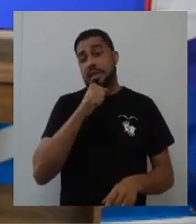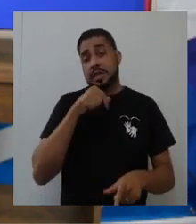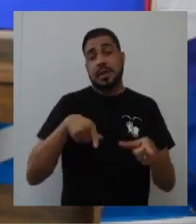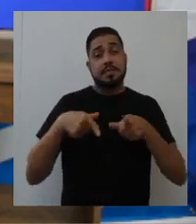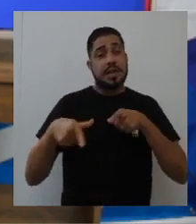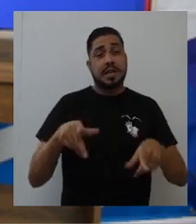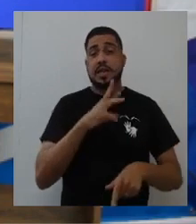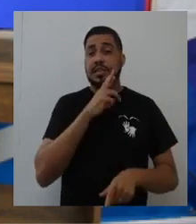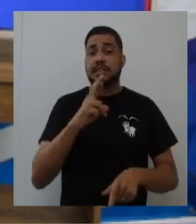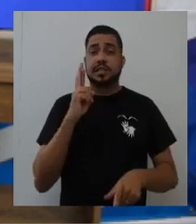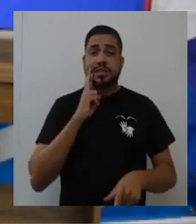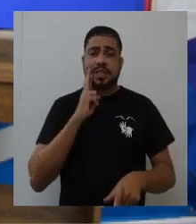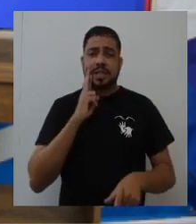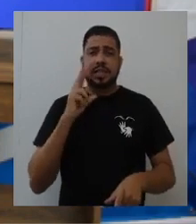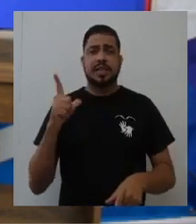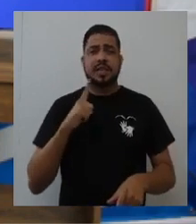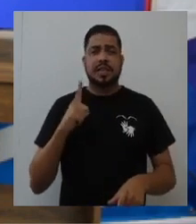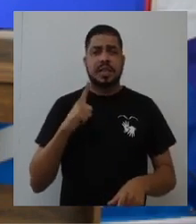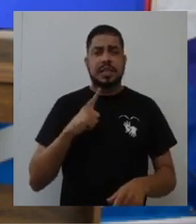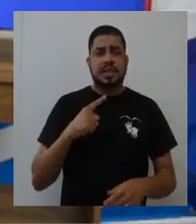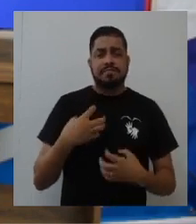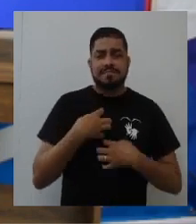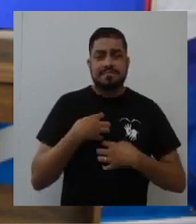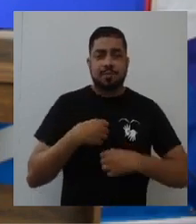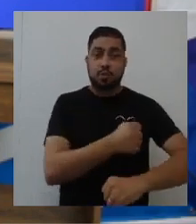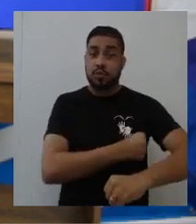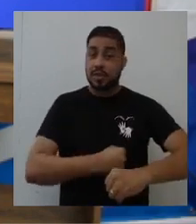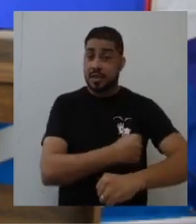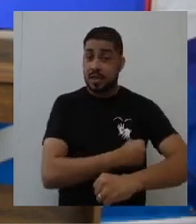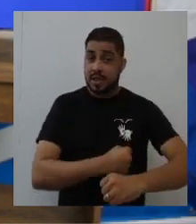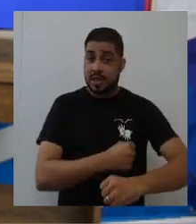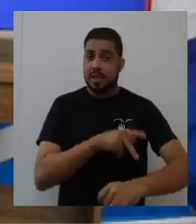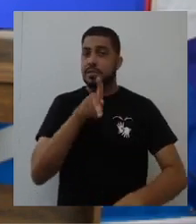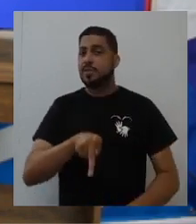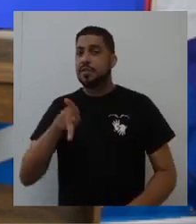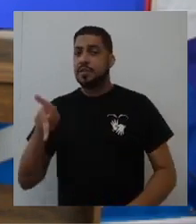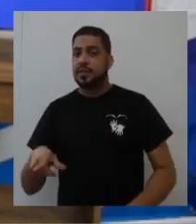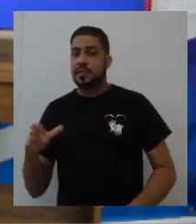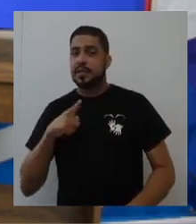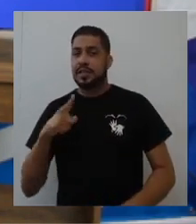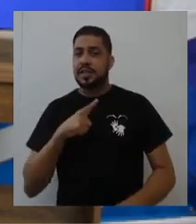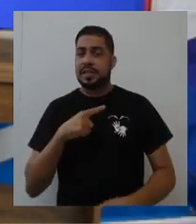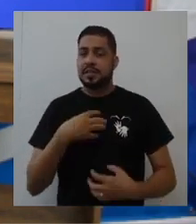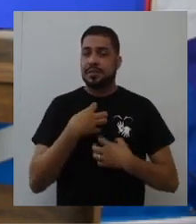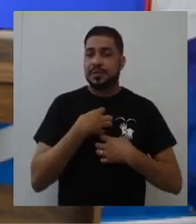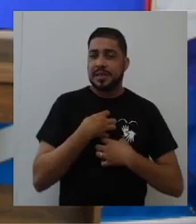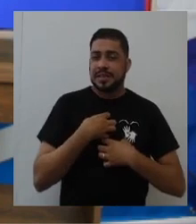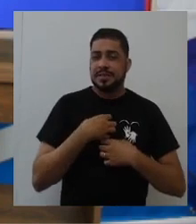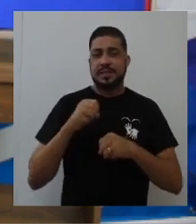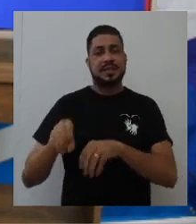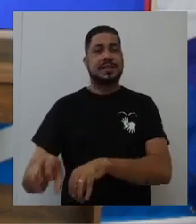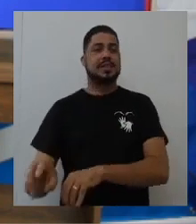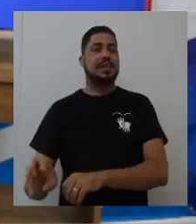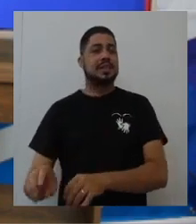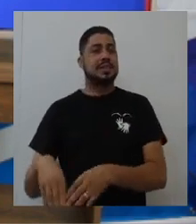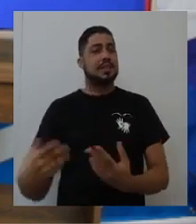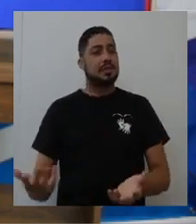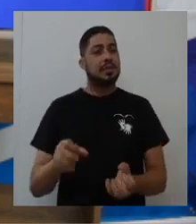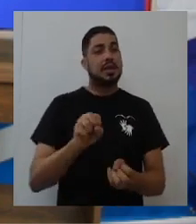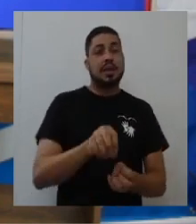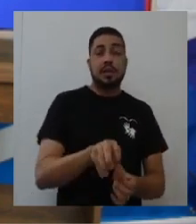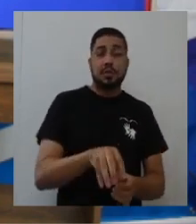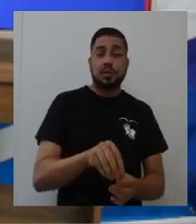restaurante, tem mania de cozinhar. A professora, ela tem mania de ensinar. Então, na verdade, o EducaP é